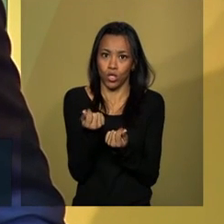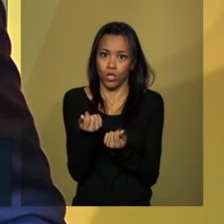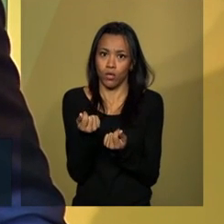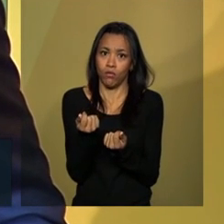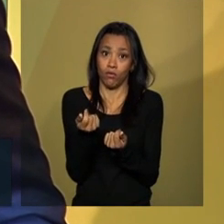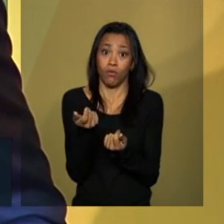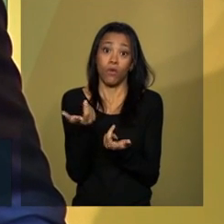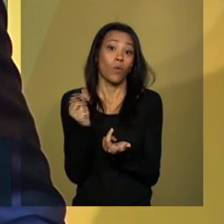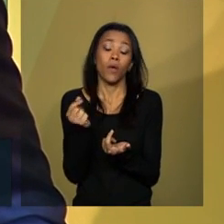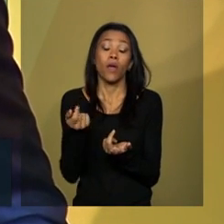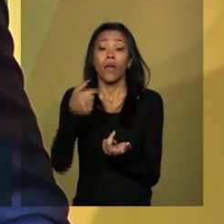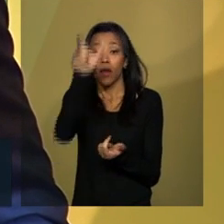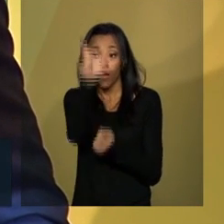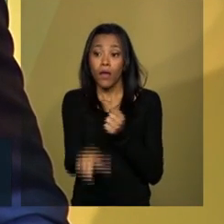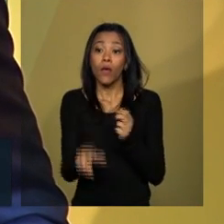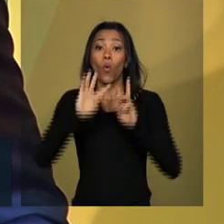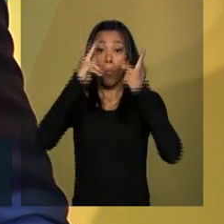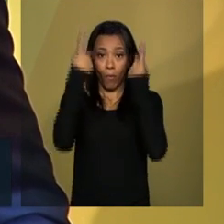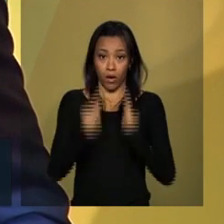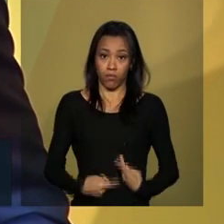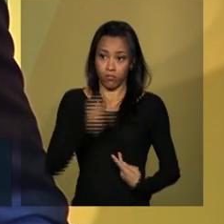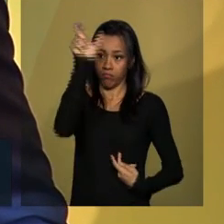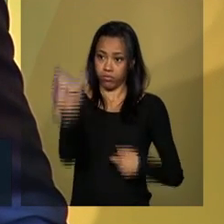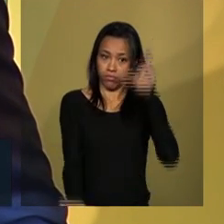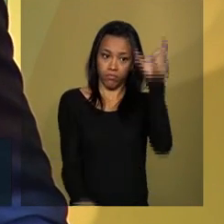como chamamos os economistas, na educação.